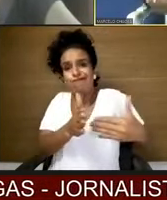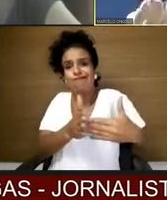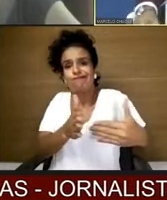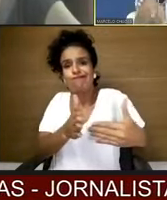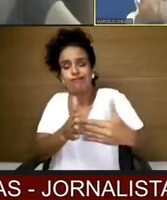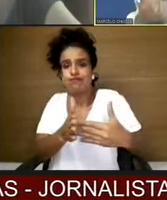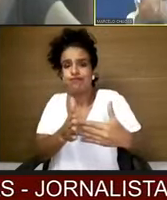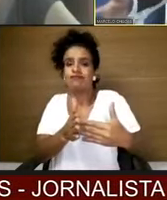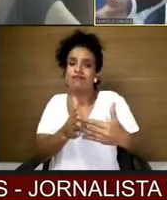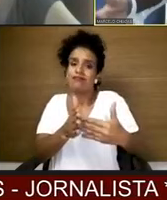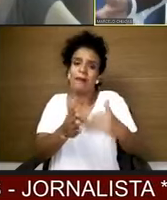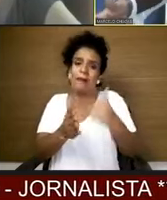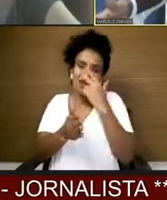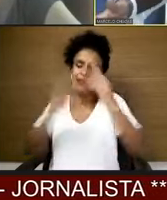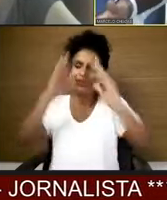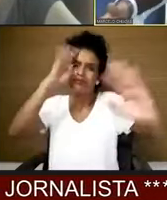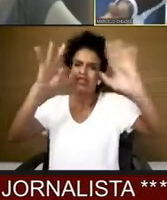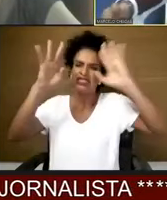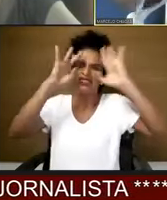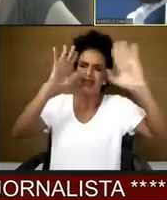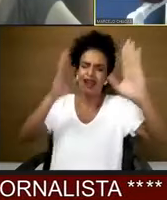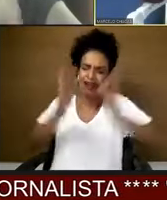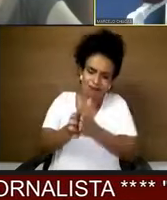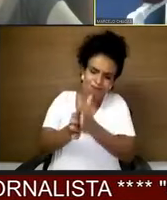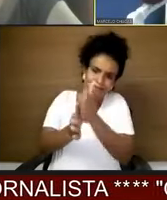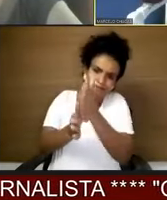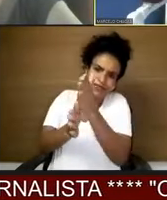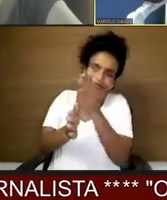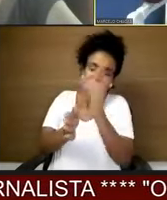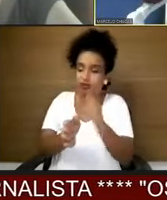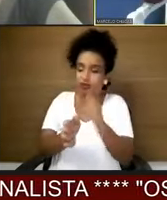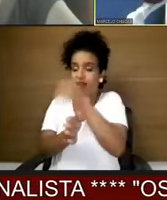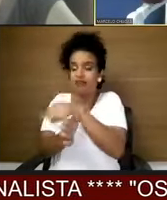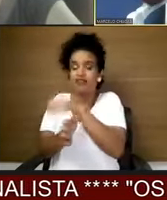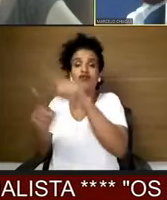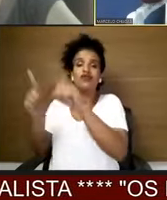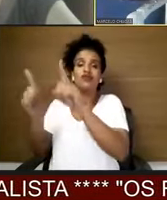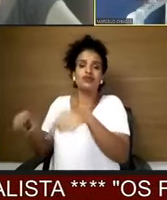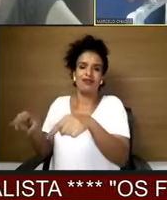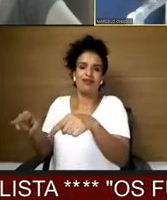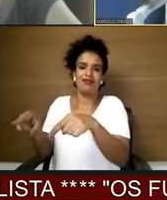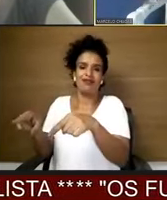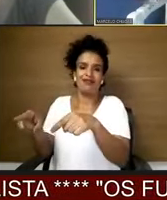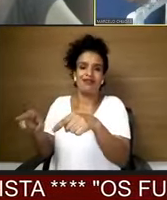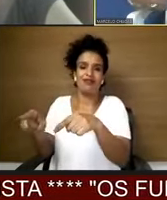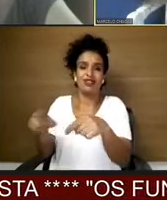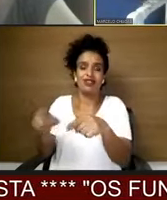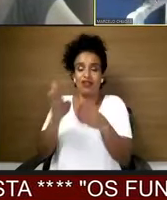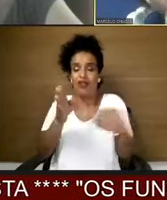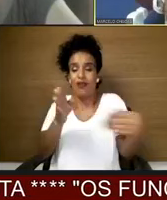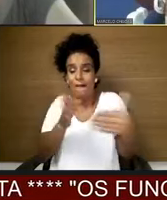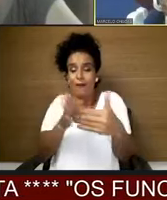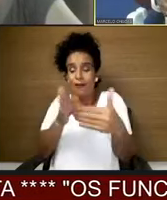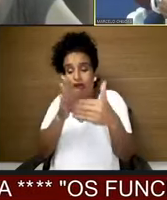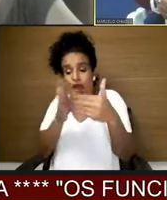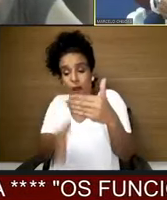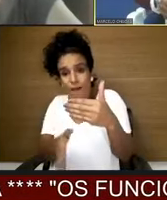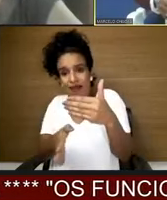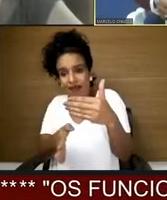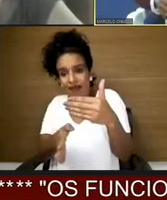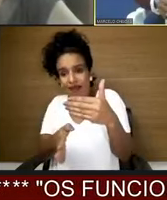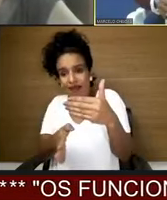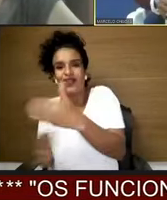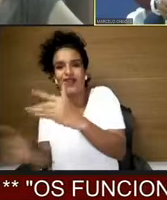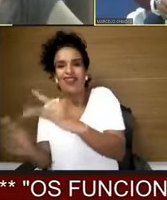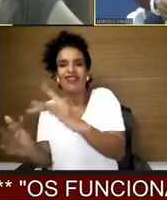imaginárias, dos ambientes em que a gente faz essa discussão. Então, e aí, quando a gente discutiu ali a maneira e a forma como